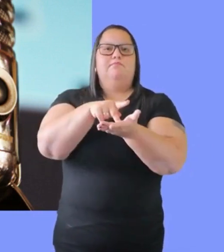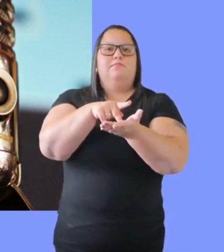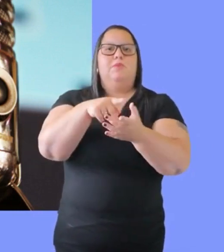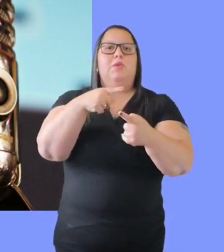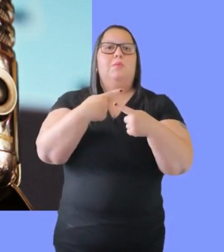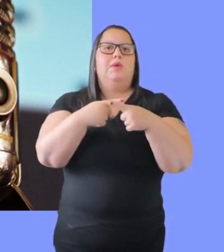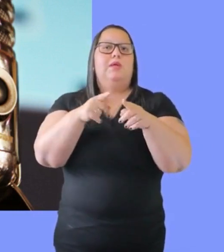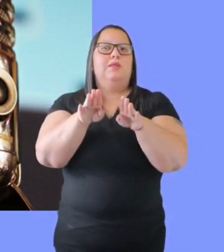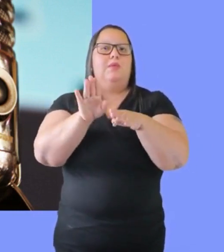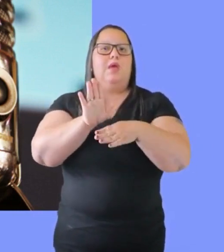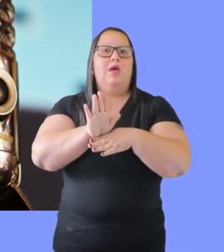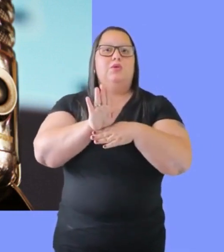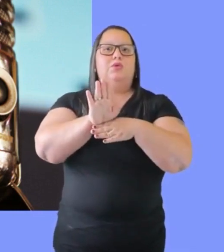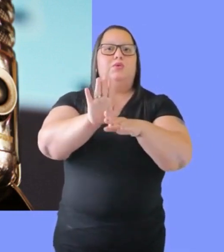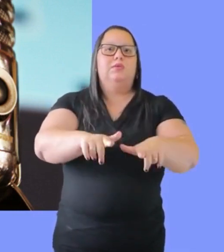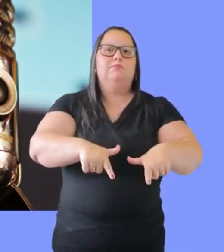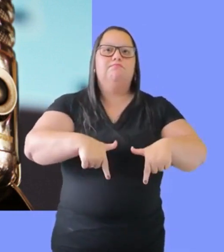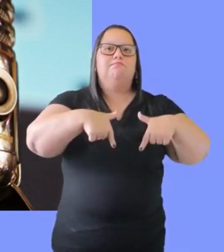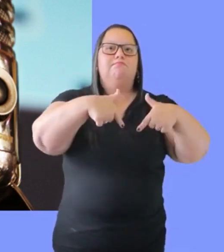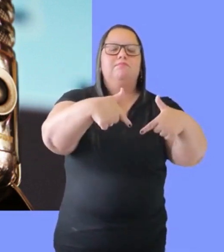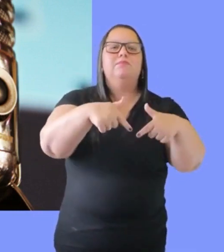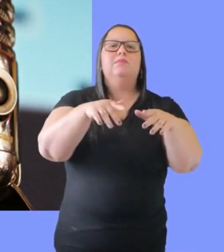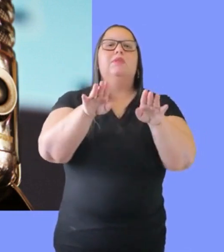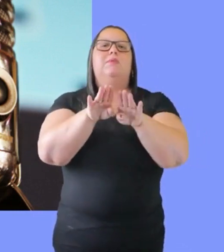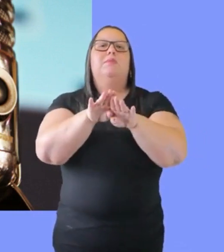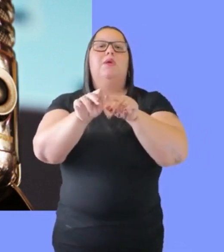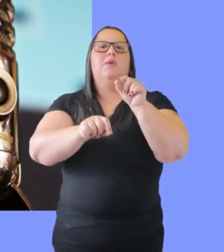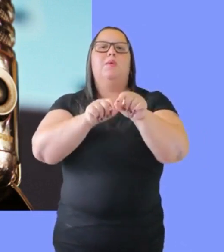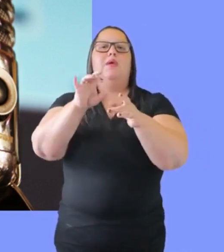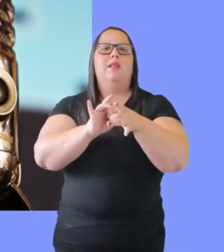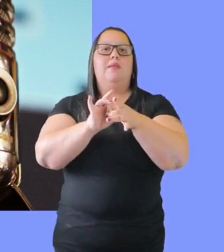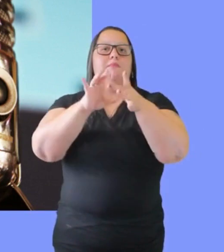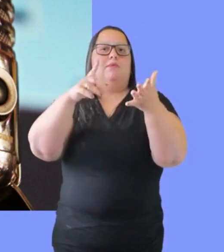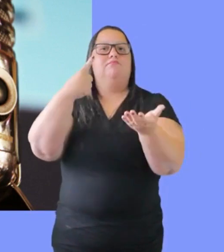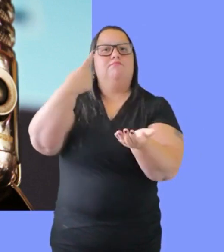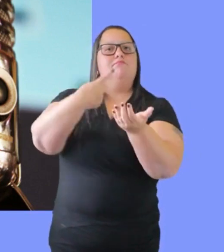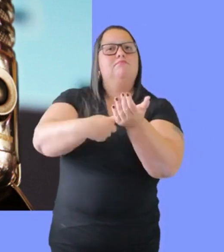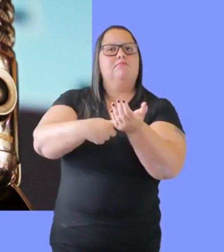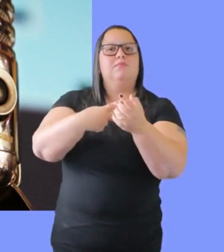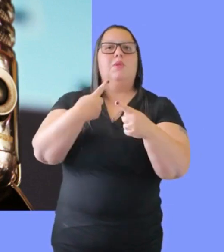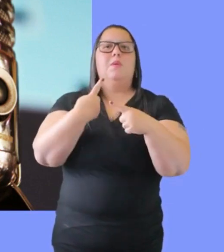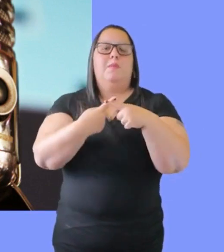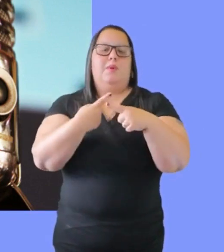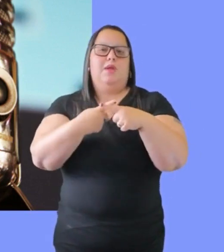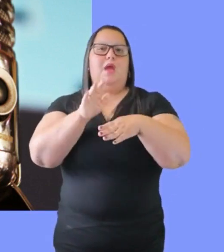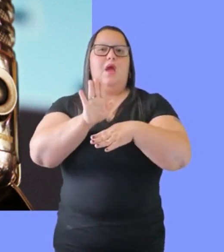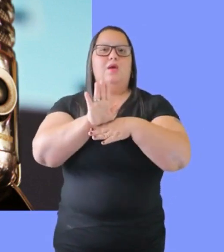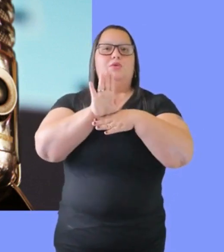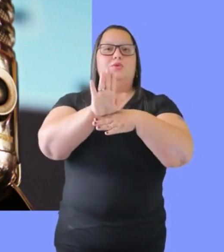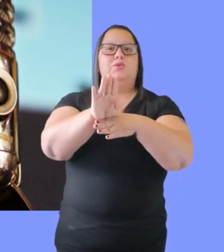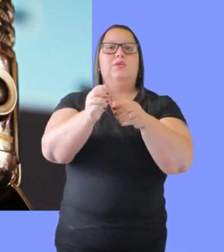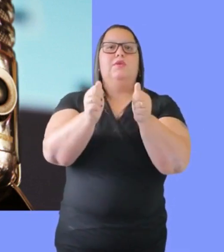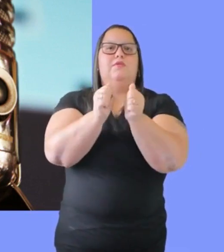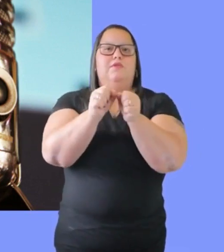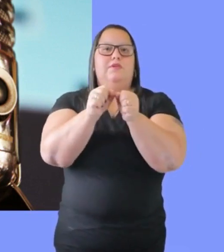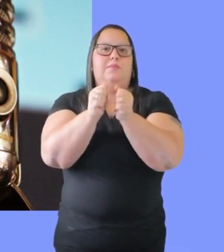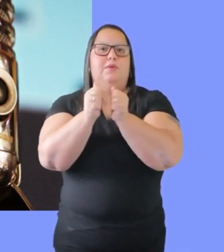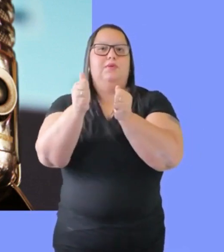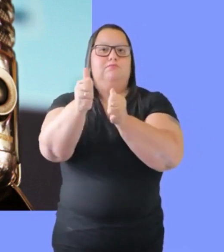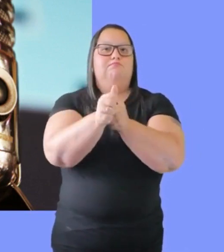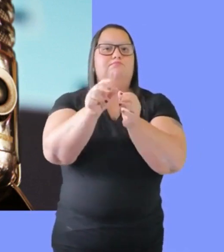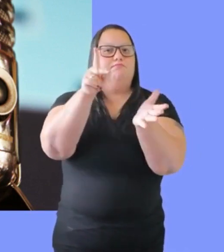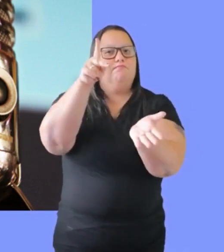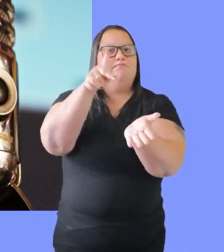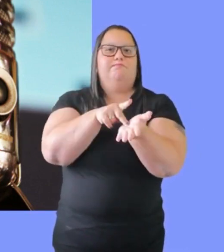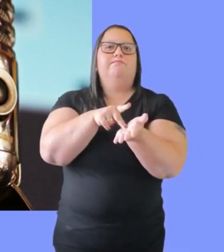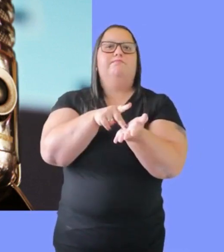reais, sendo fontes de iniciativa, de liberdade e de compromisso, para atuarem como